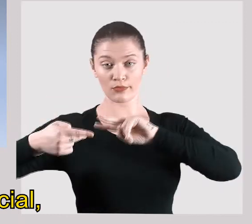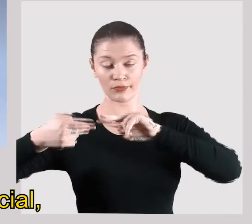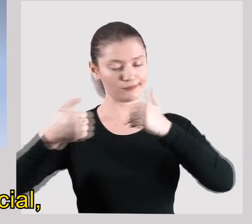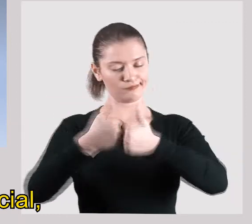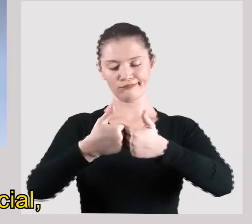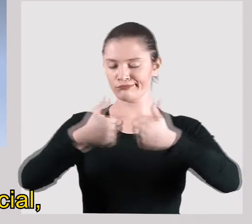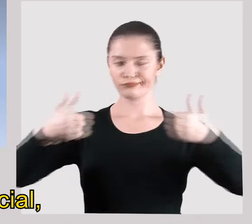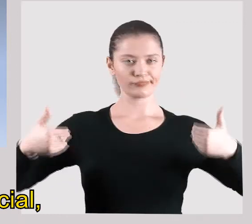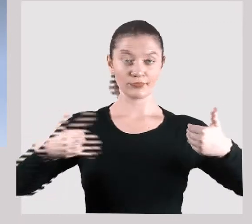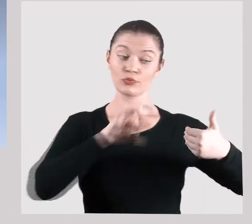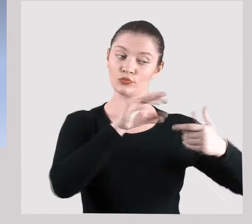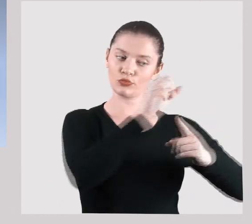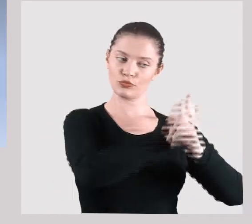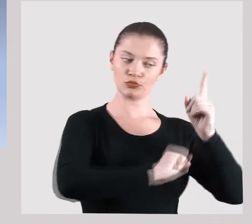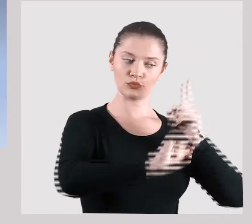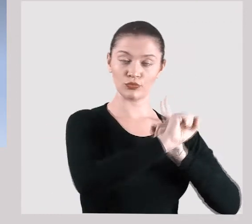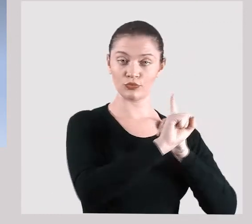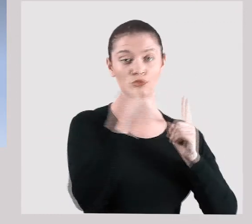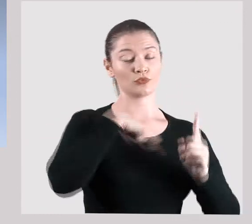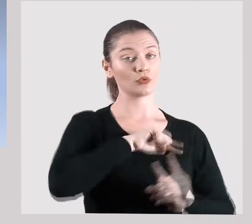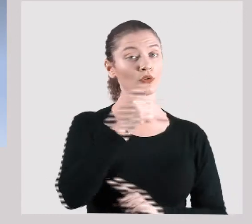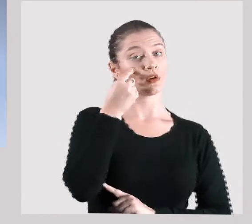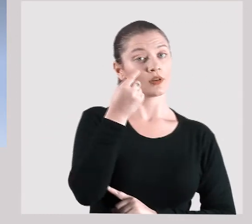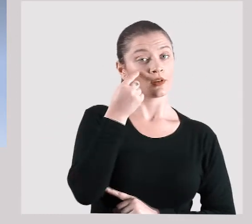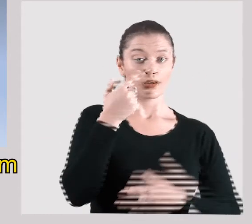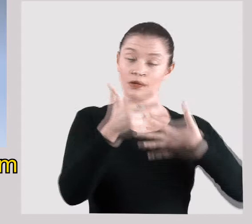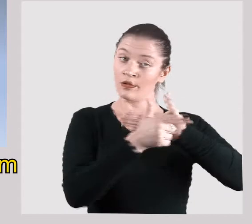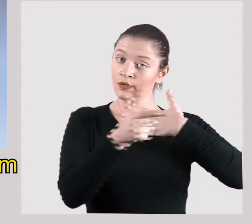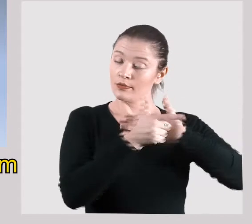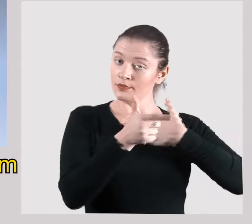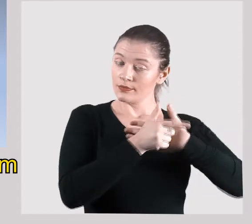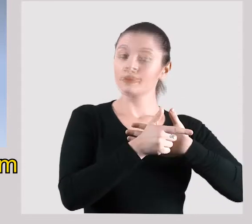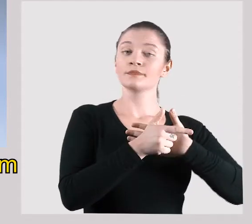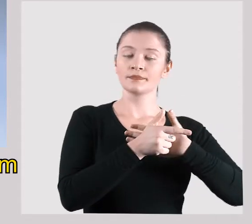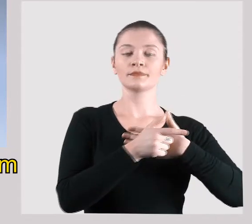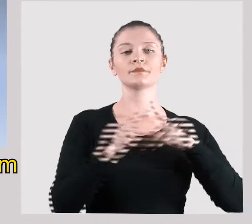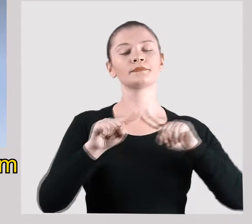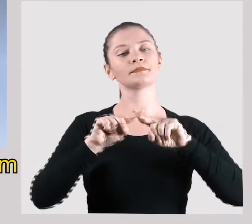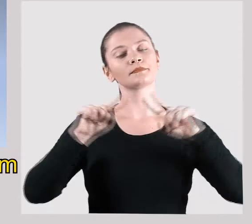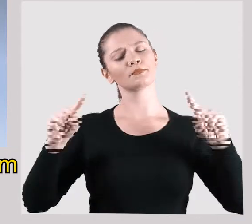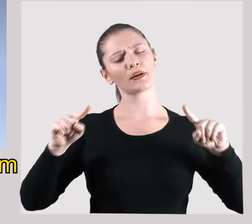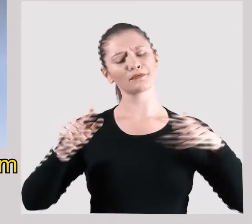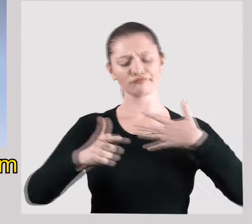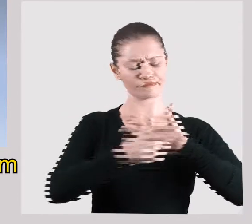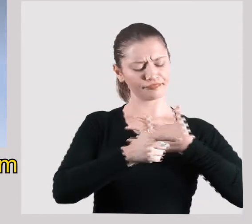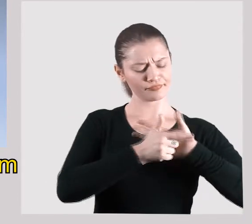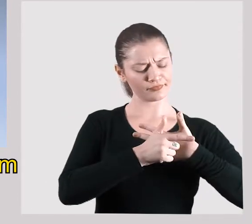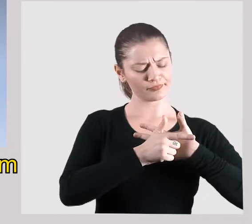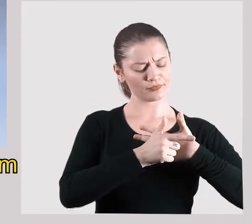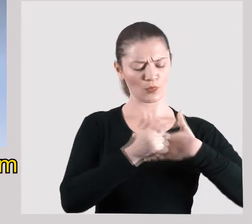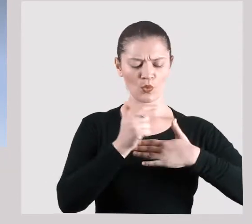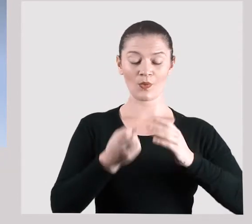parte, né, social, que a gente vê as questões dos papéis, né, mas esses papéis se construíram com